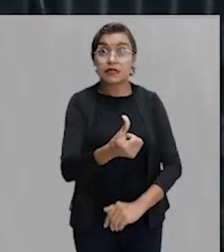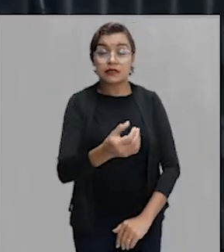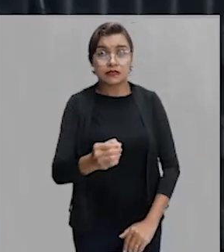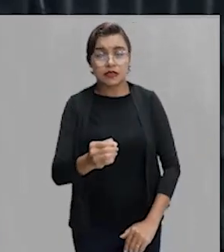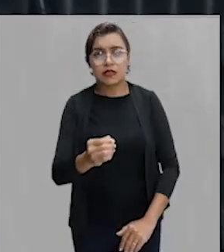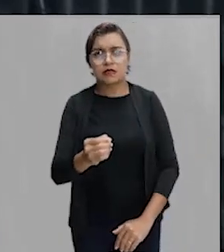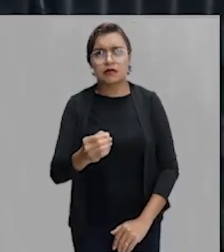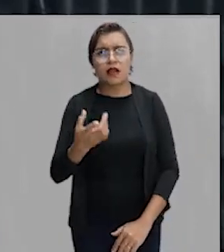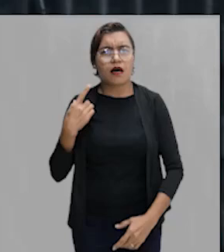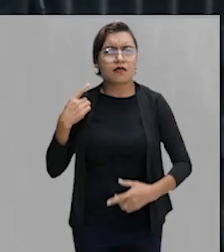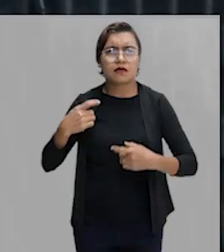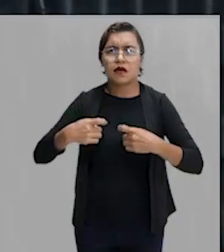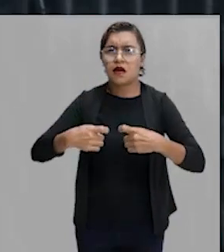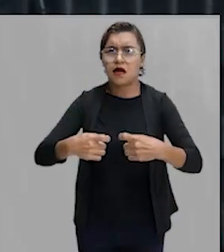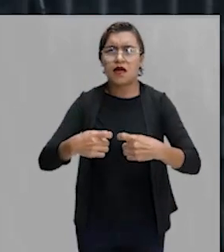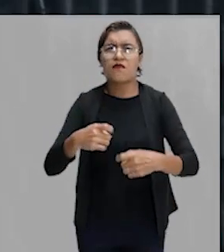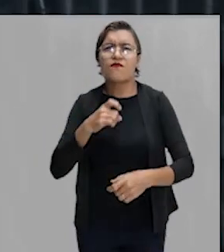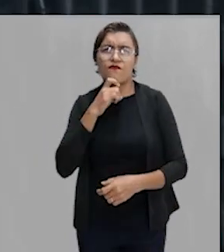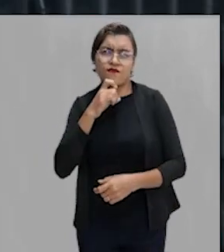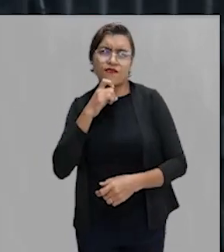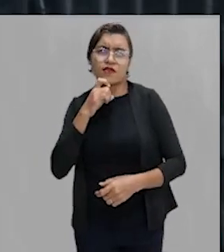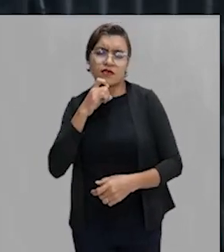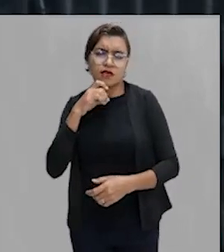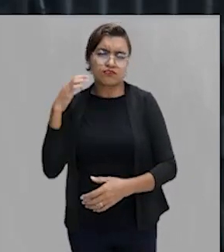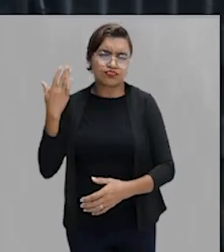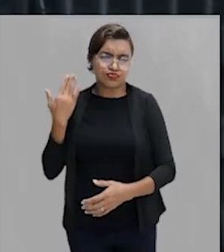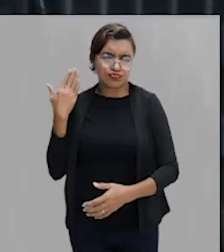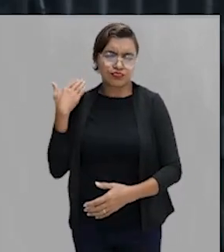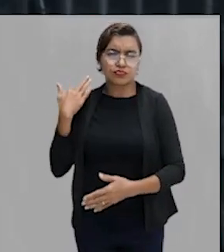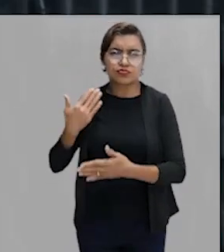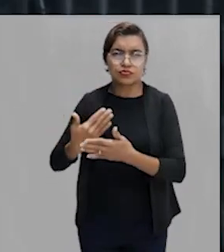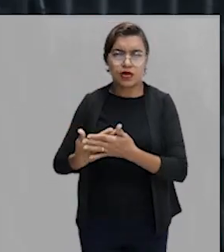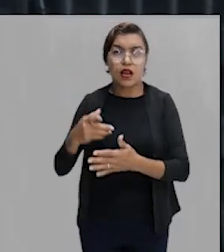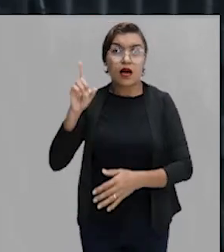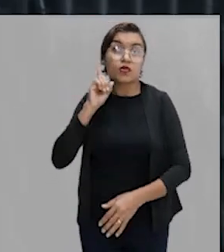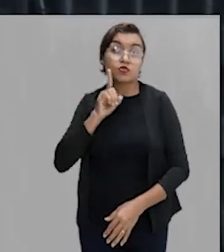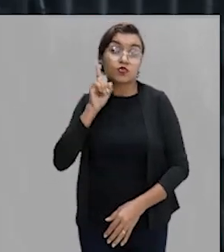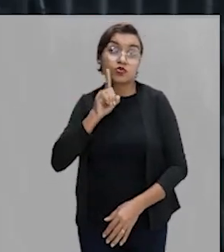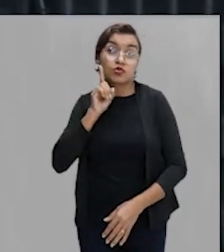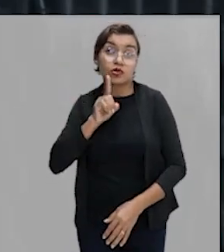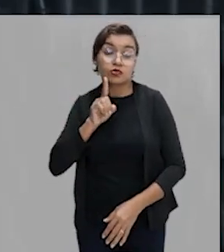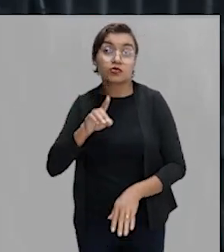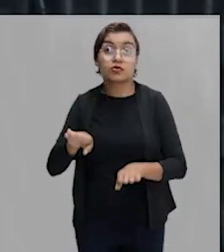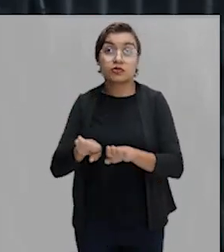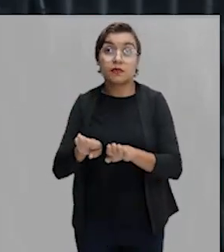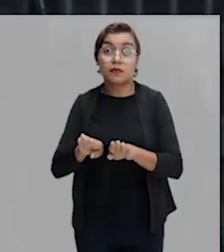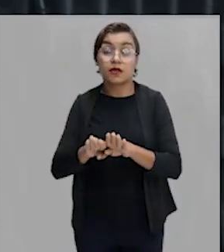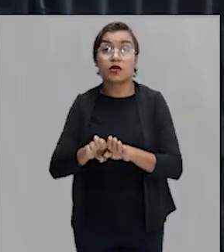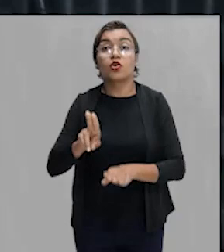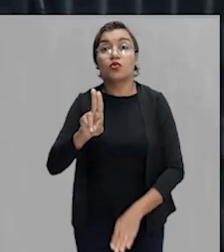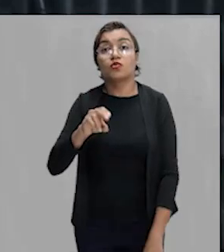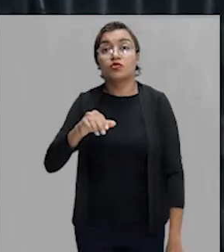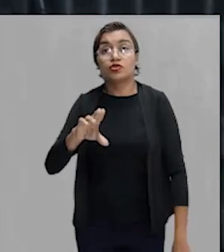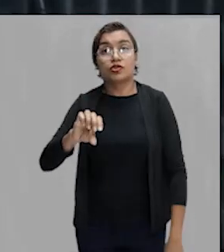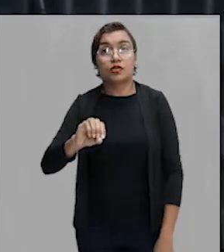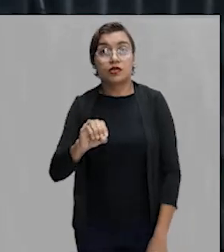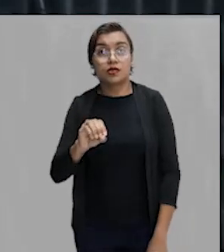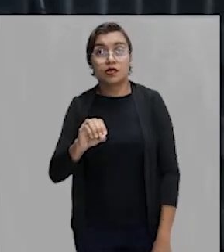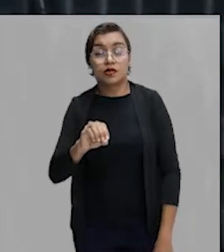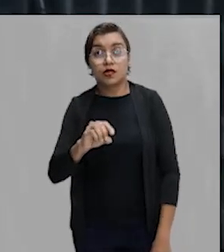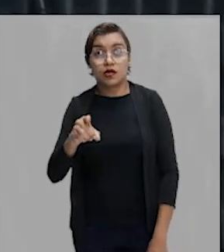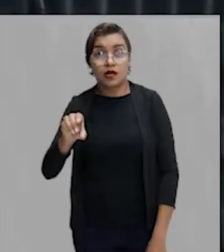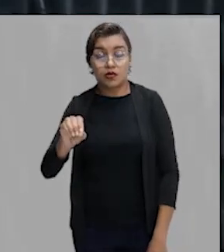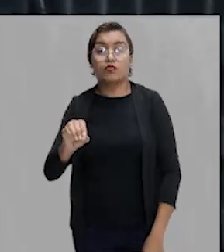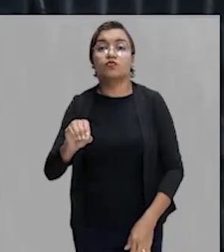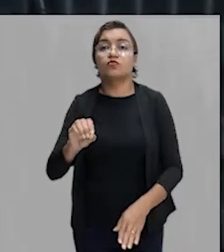Guerra Fria, da corrida armamentista entre Estados Unidos e União Soviética. E depois vai se expandindo. A gente tem algumas